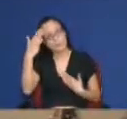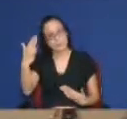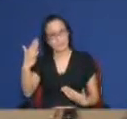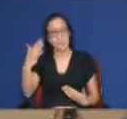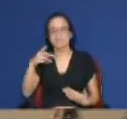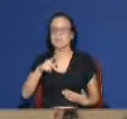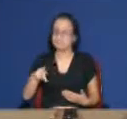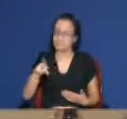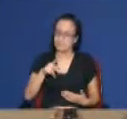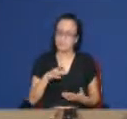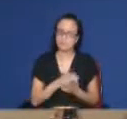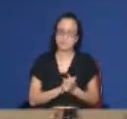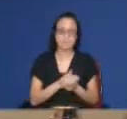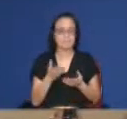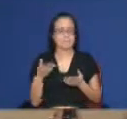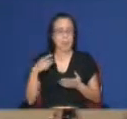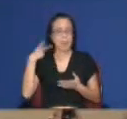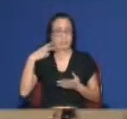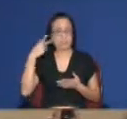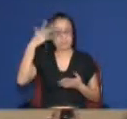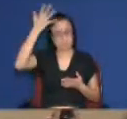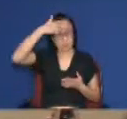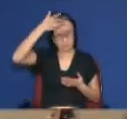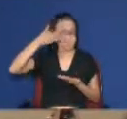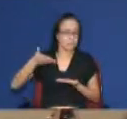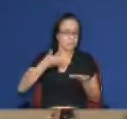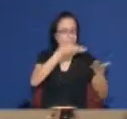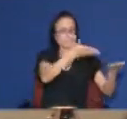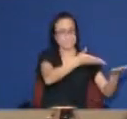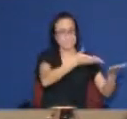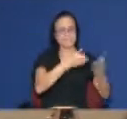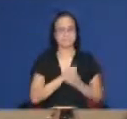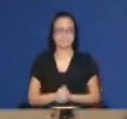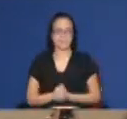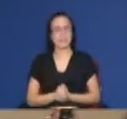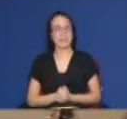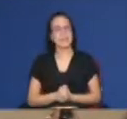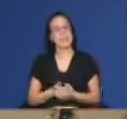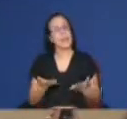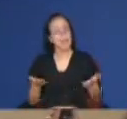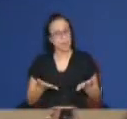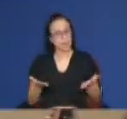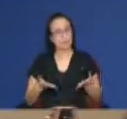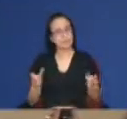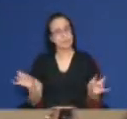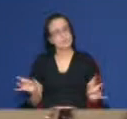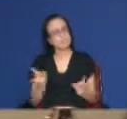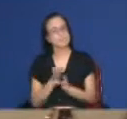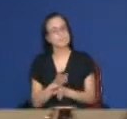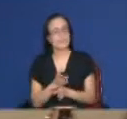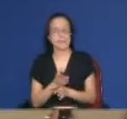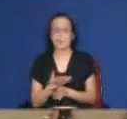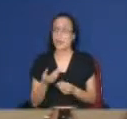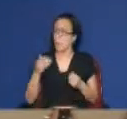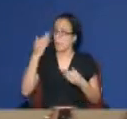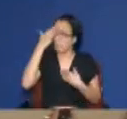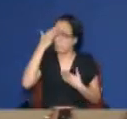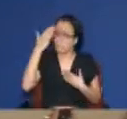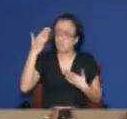no plenário, para que nós possamos encerrar o nosso trabalho no expediente. Muito obrigado pela presença, pelo esclarecimento.